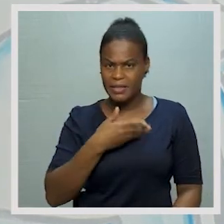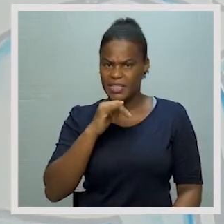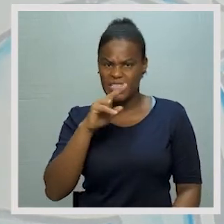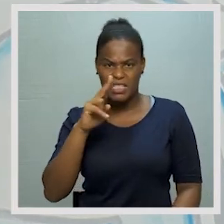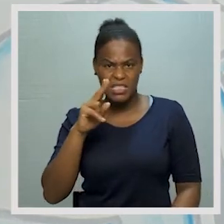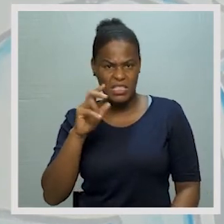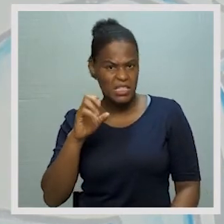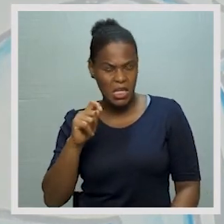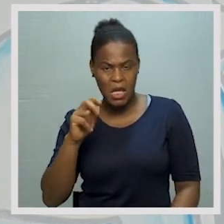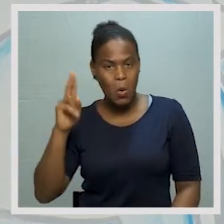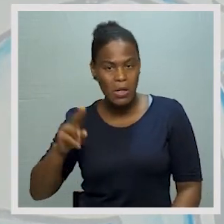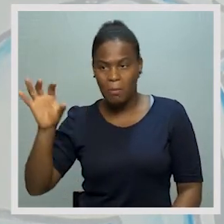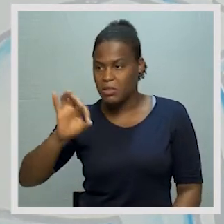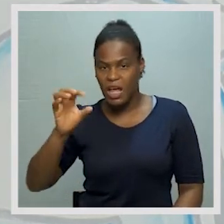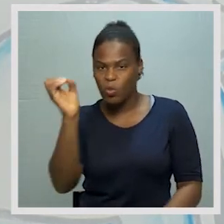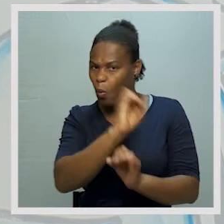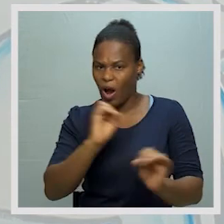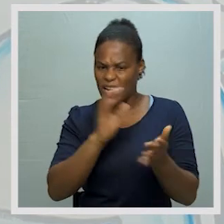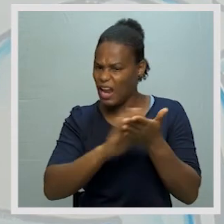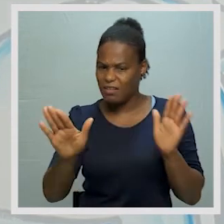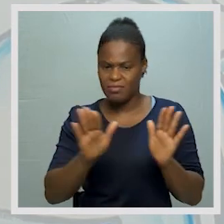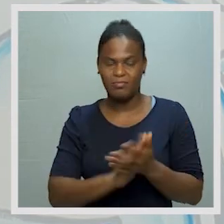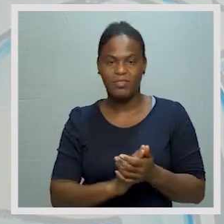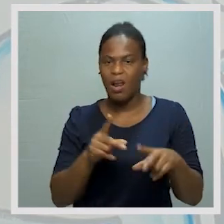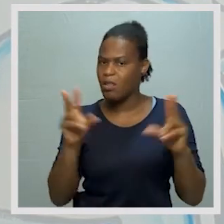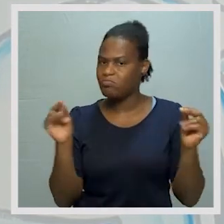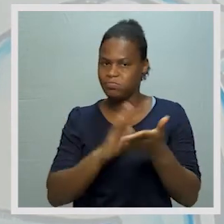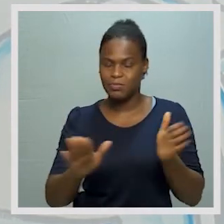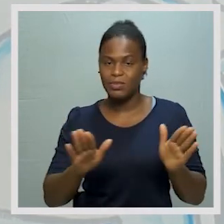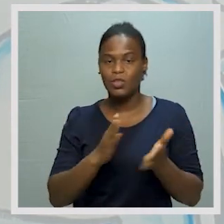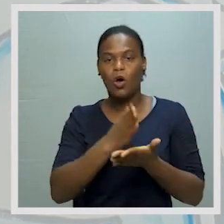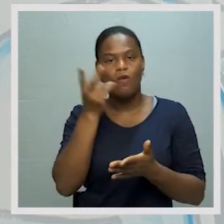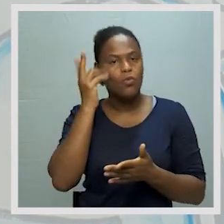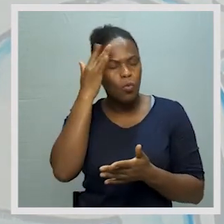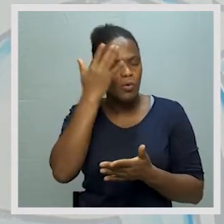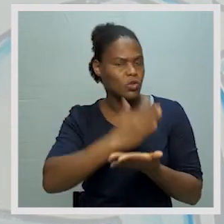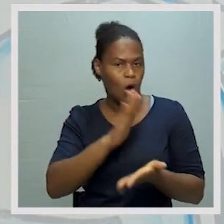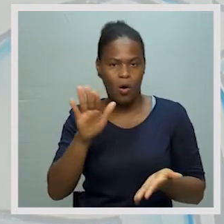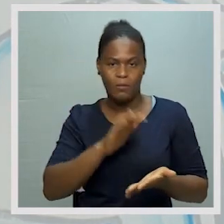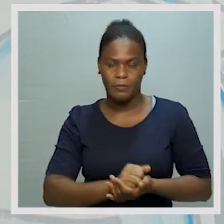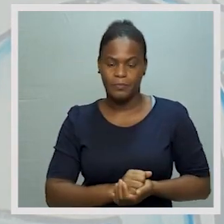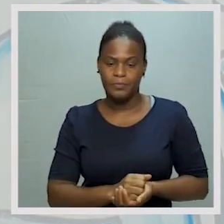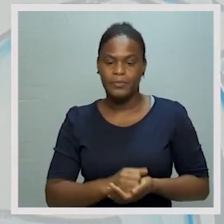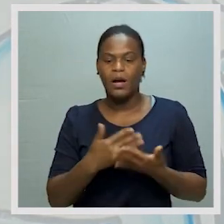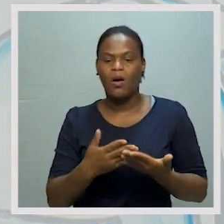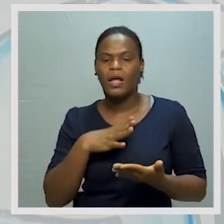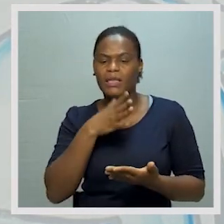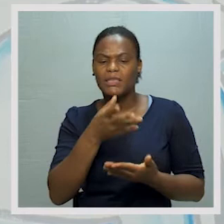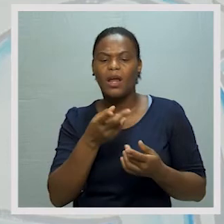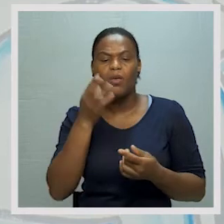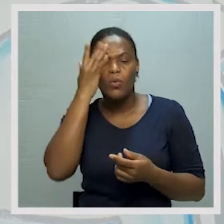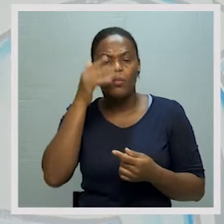não se diz nem por cento nem unidades monetárias. O índice diz só o valor e pronto. O que significa